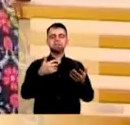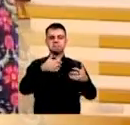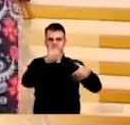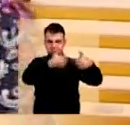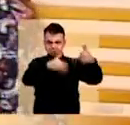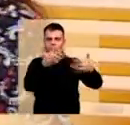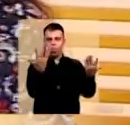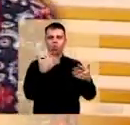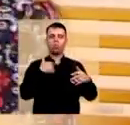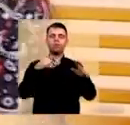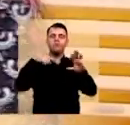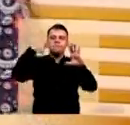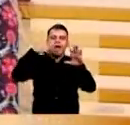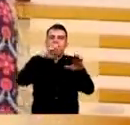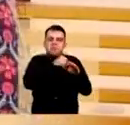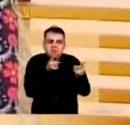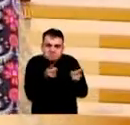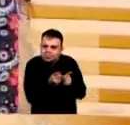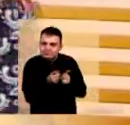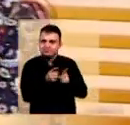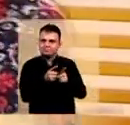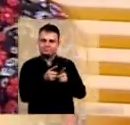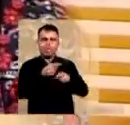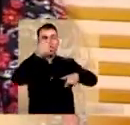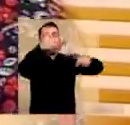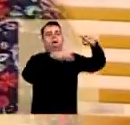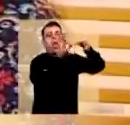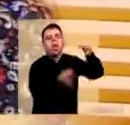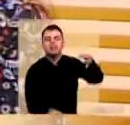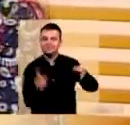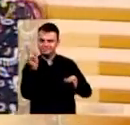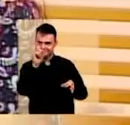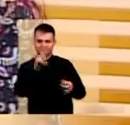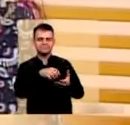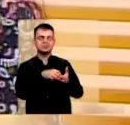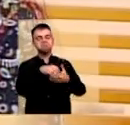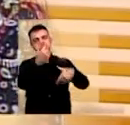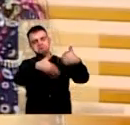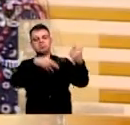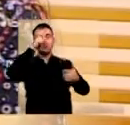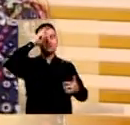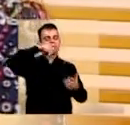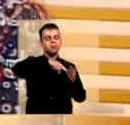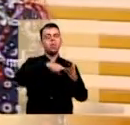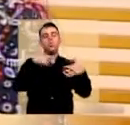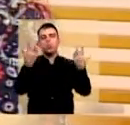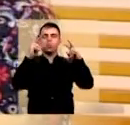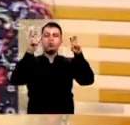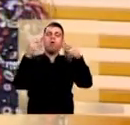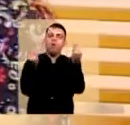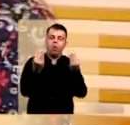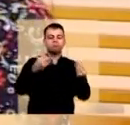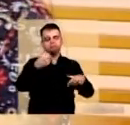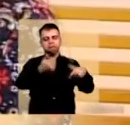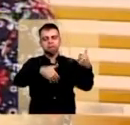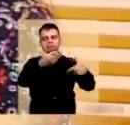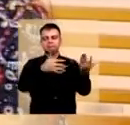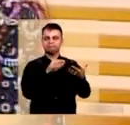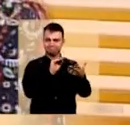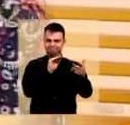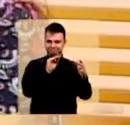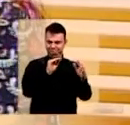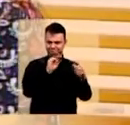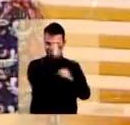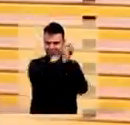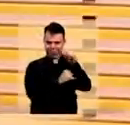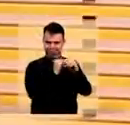spoiler. Acabo contando demais. Para falar um pouquinho da história. E aí eu vou mostrando um pouco,